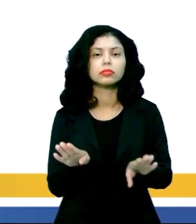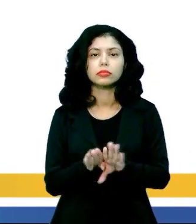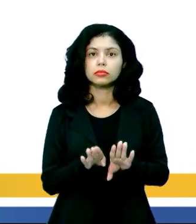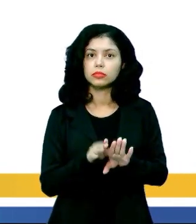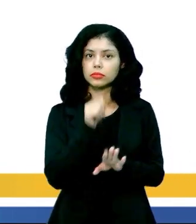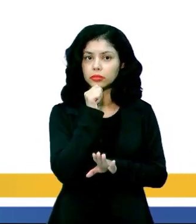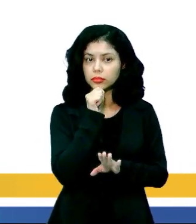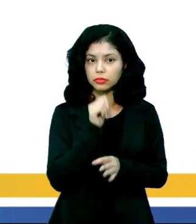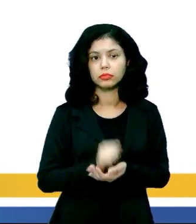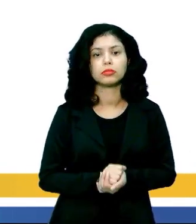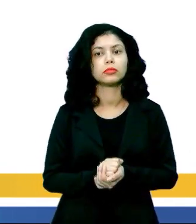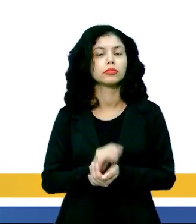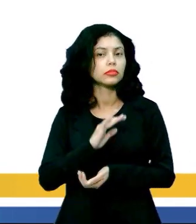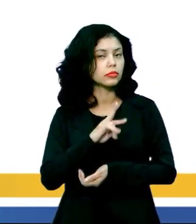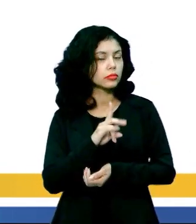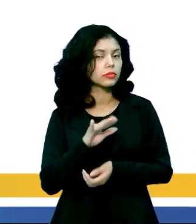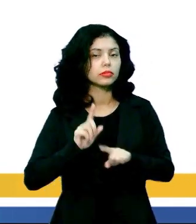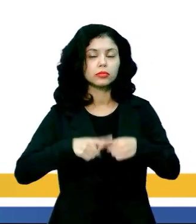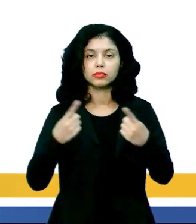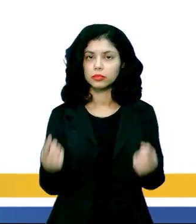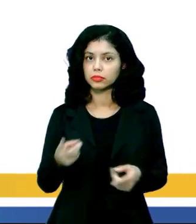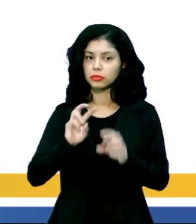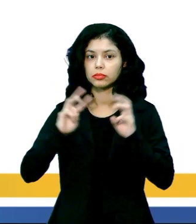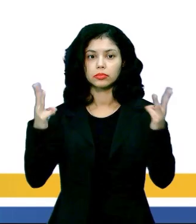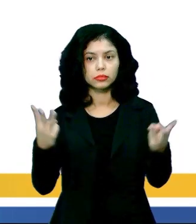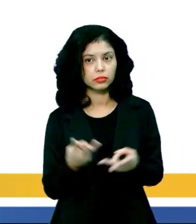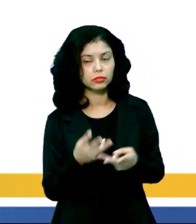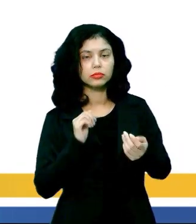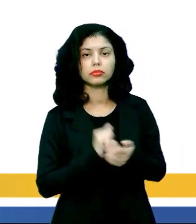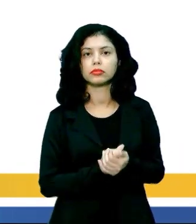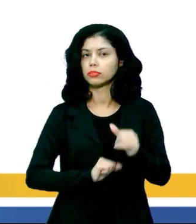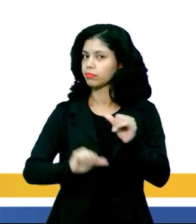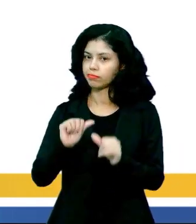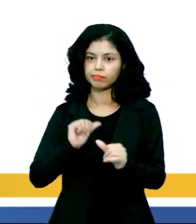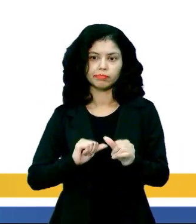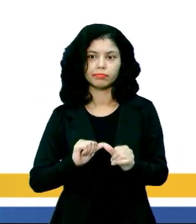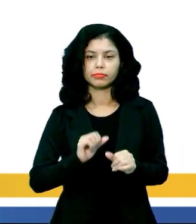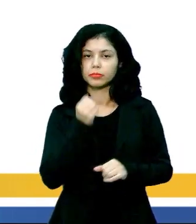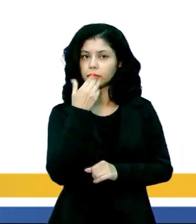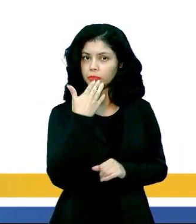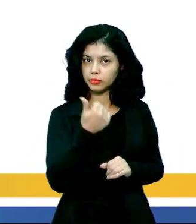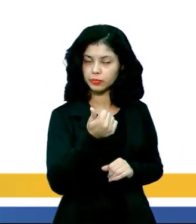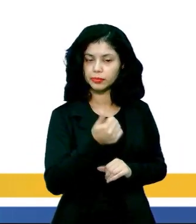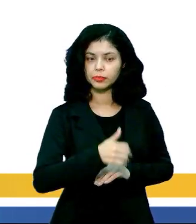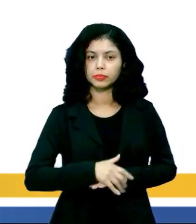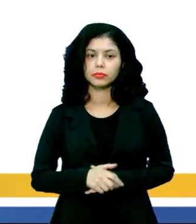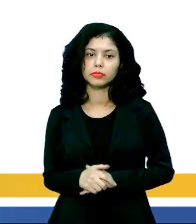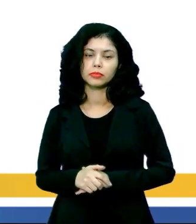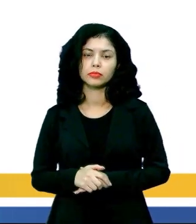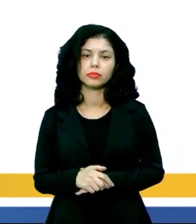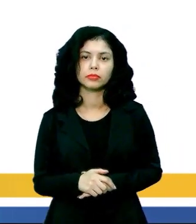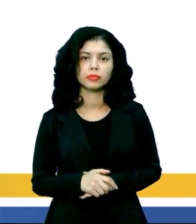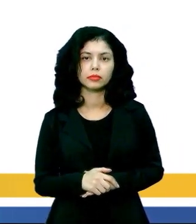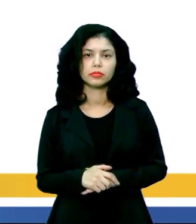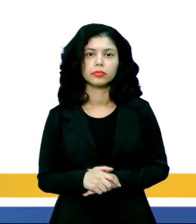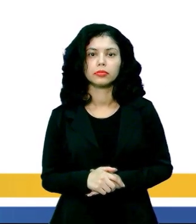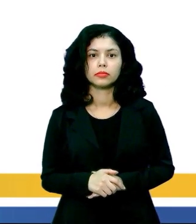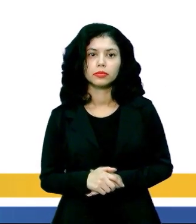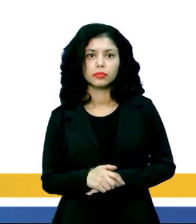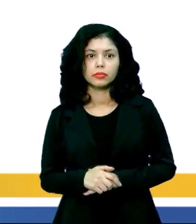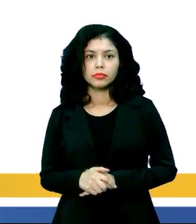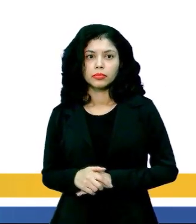há uma mudança nas concentrações, porém as massas elas não se alteram. Tudo bem, pessoal? Então vamos lá, vamos